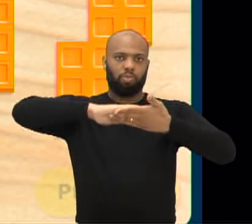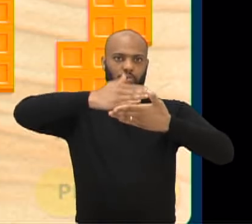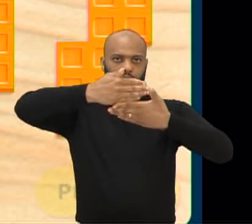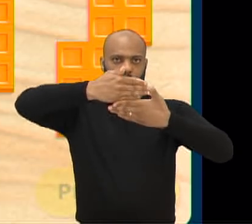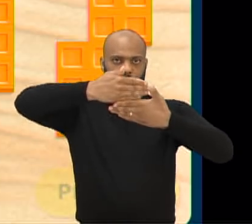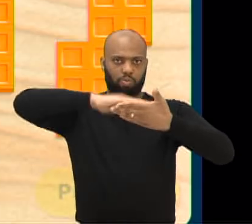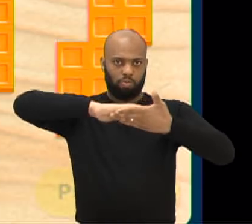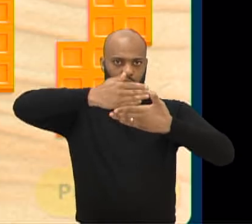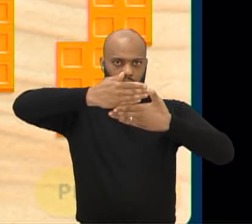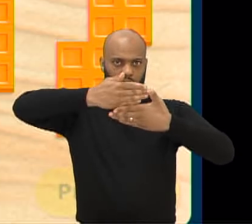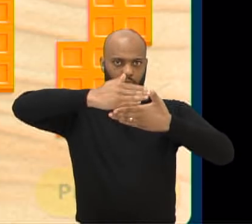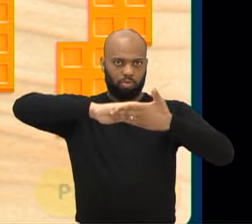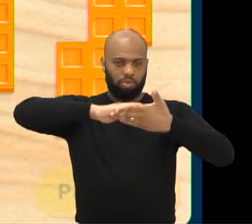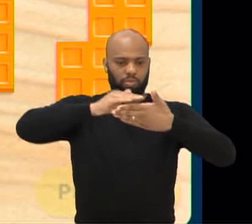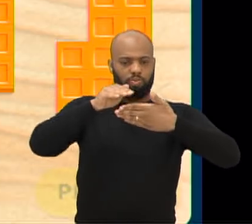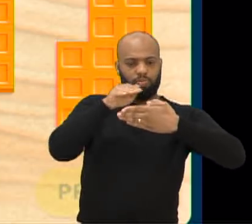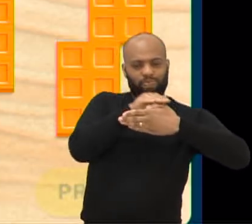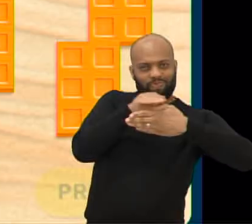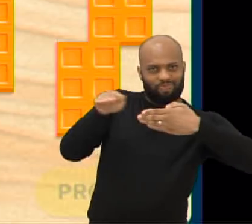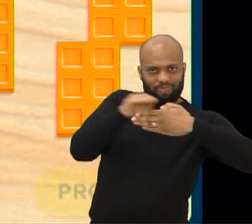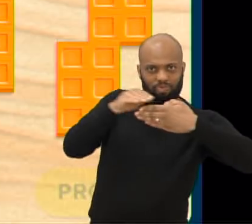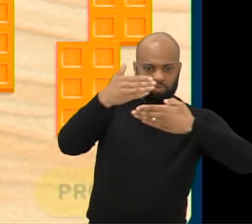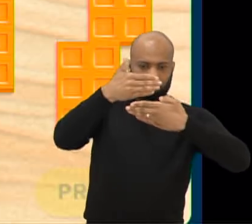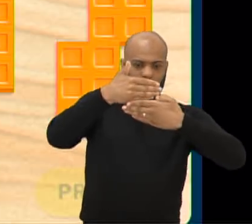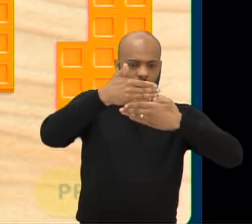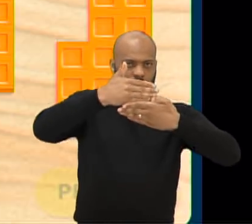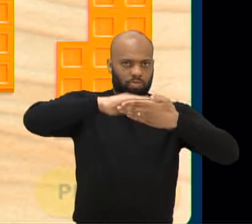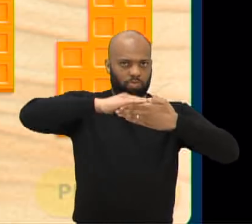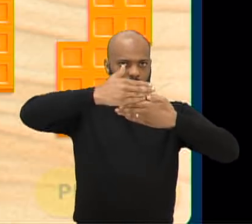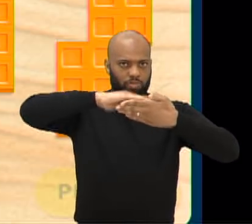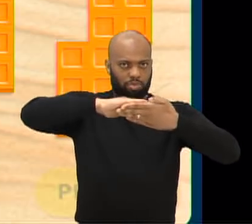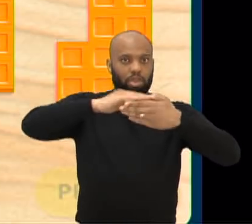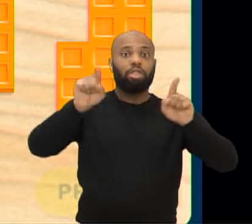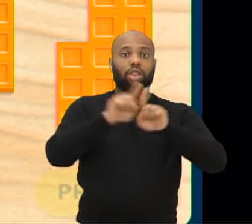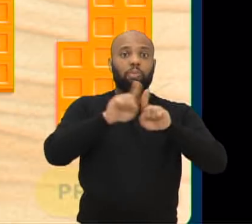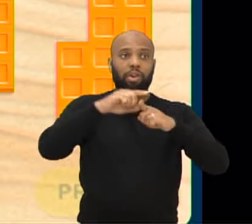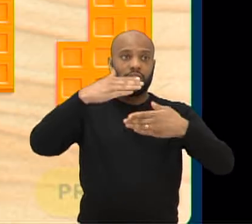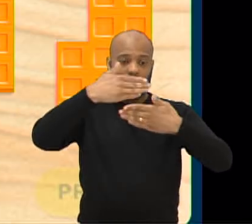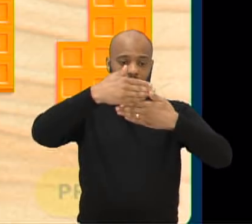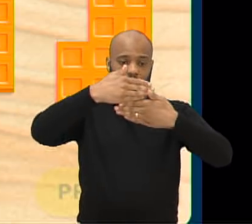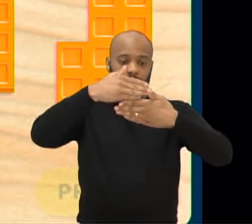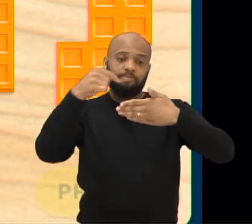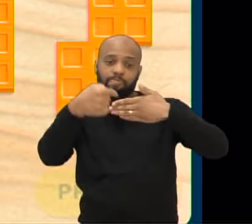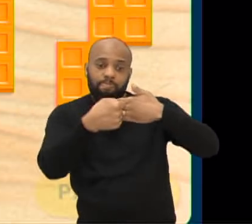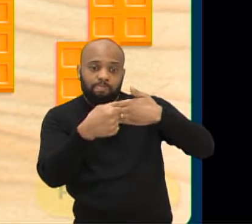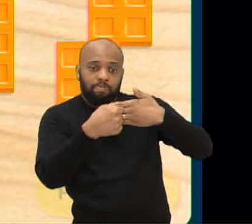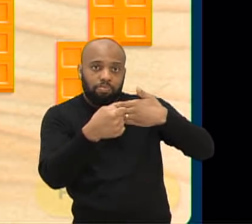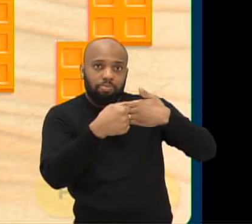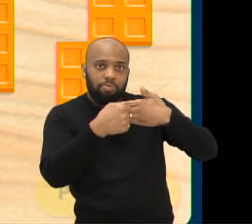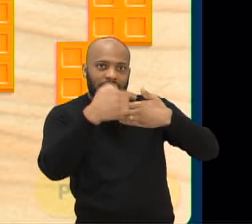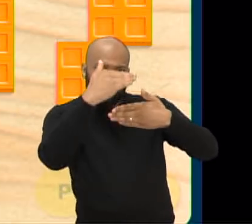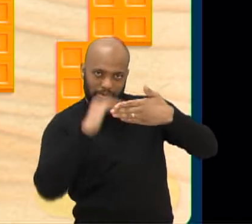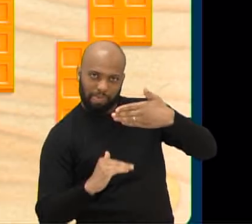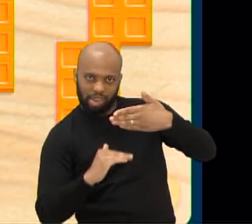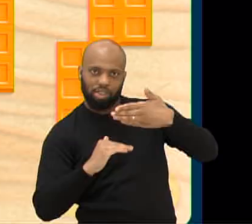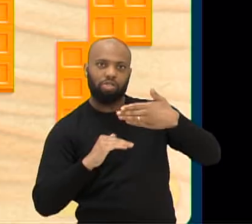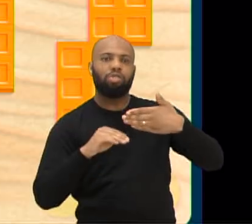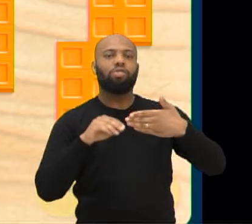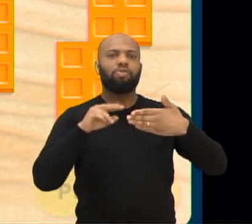Perceba que o eixo aqui ele está na horizontal. E a parte da figura que está na parte inferior, você